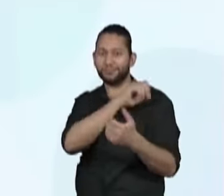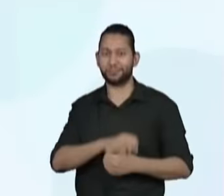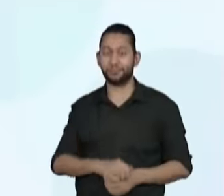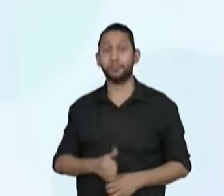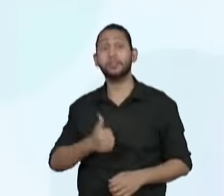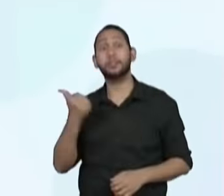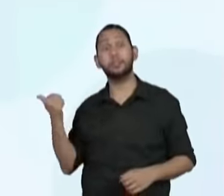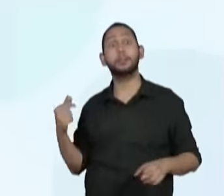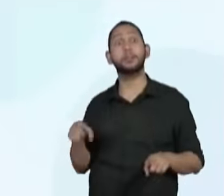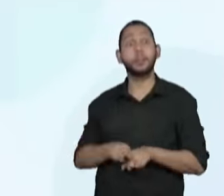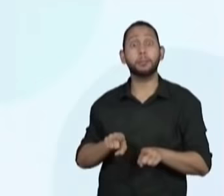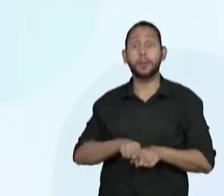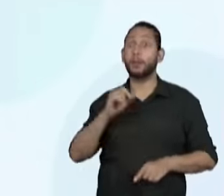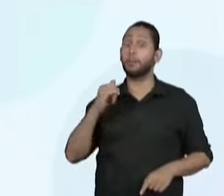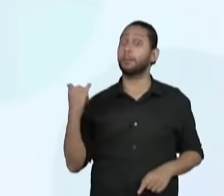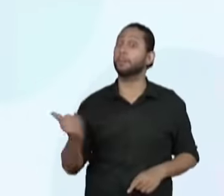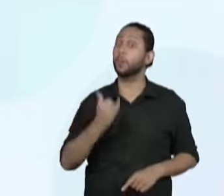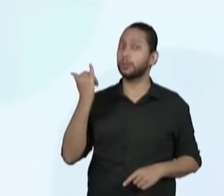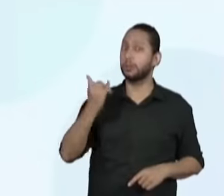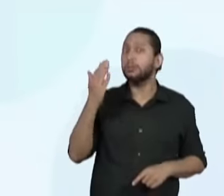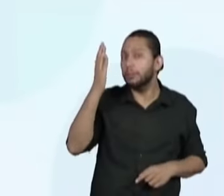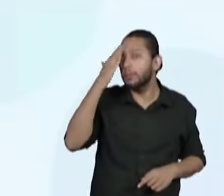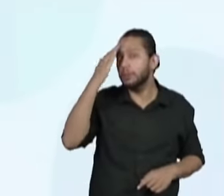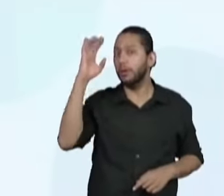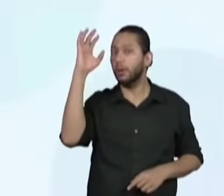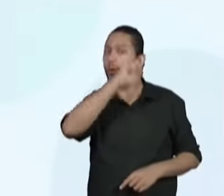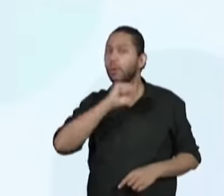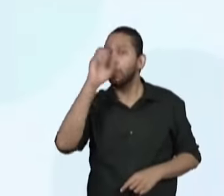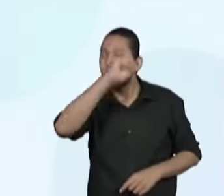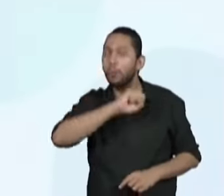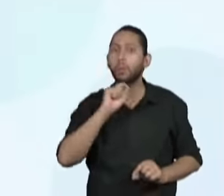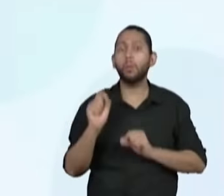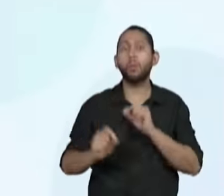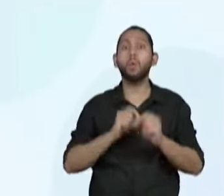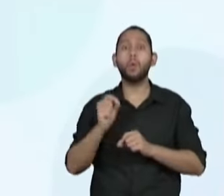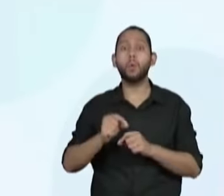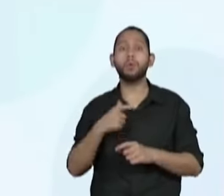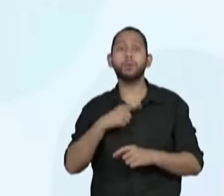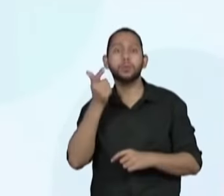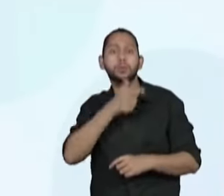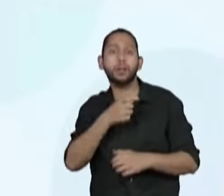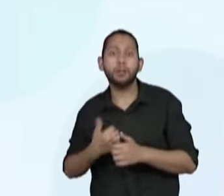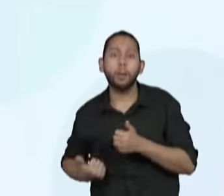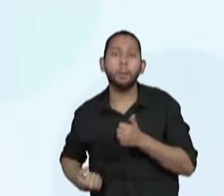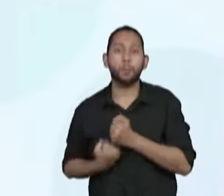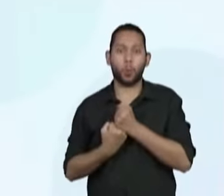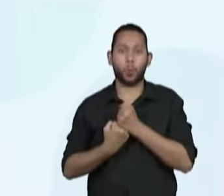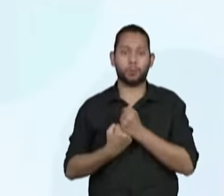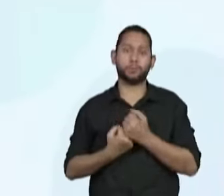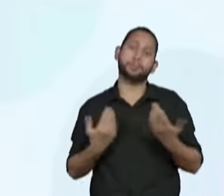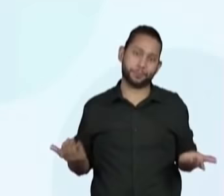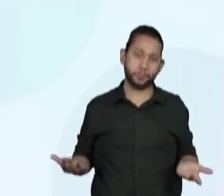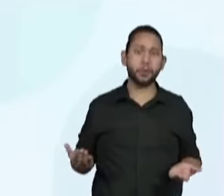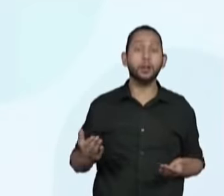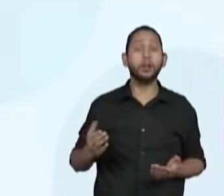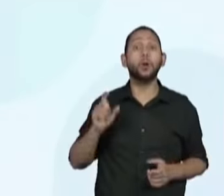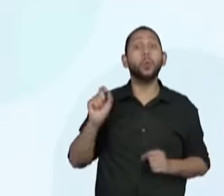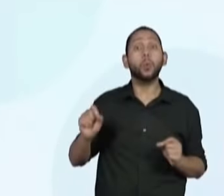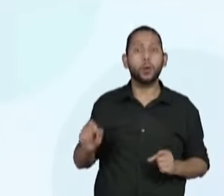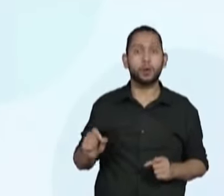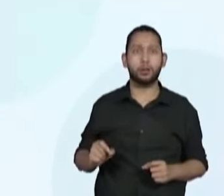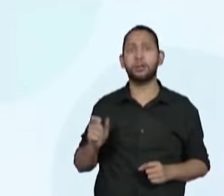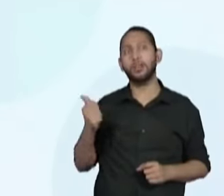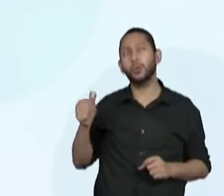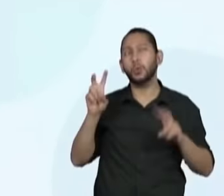dos arcos de alvenaria em relação agora ao empuxo horizontal. O que seria isso? É o que os construtores geralmente consideram, chamam